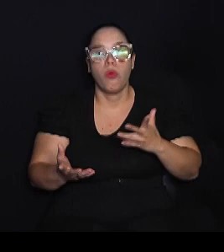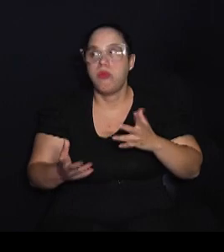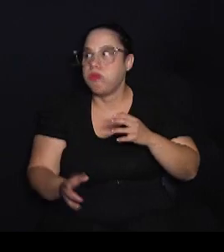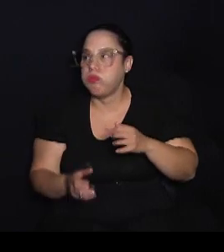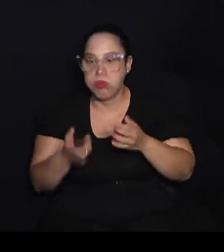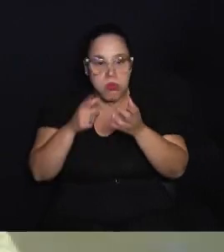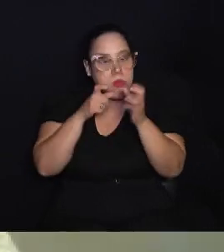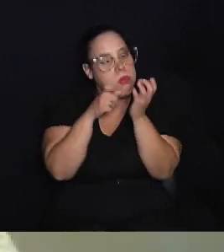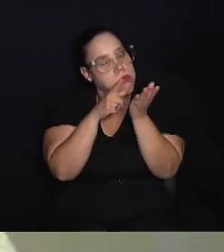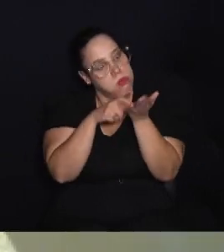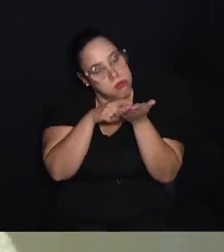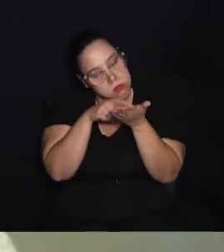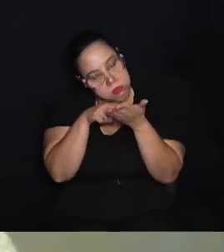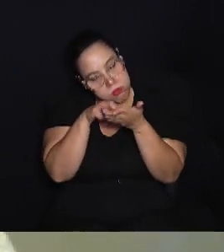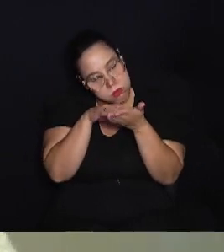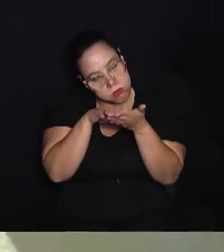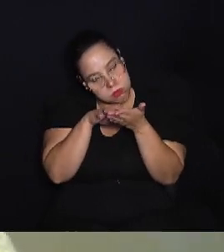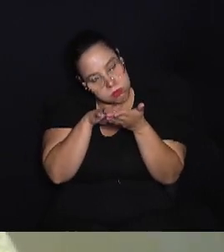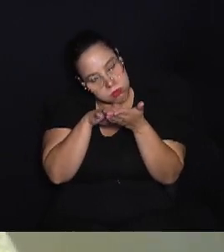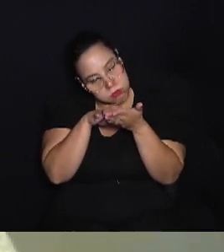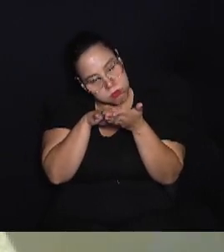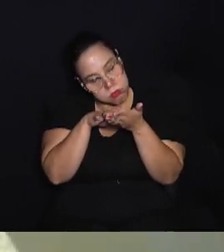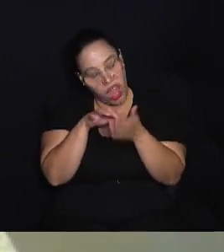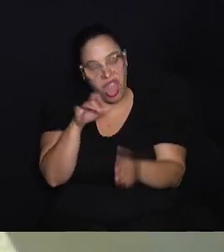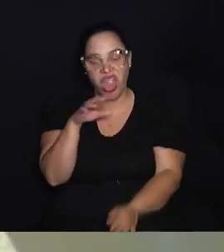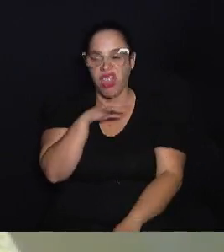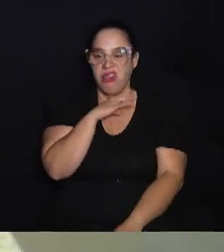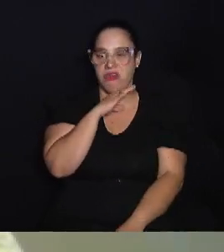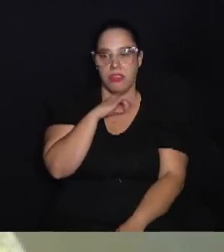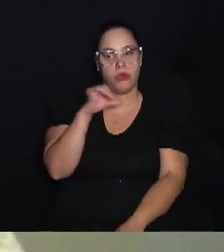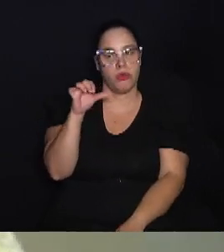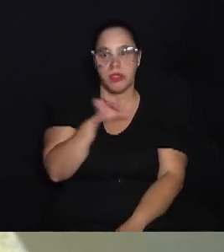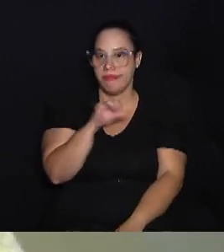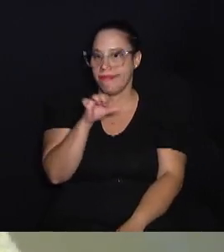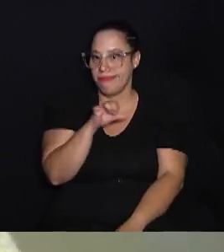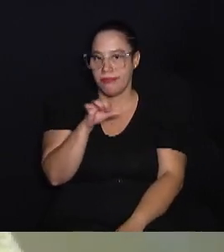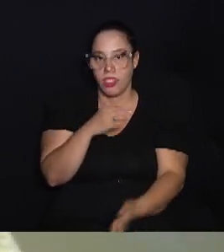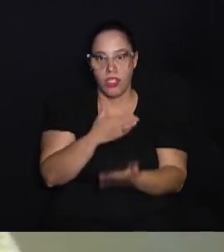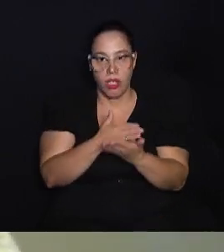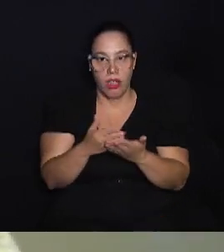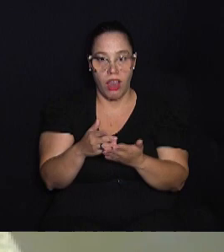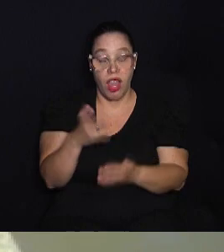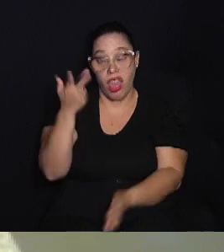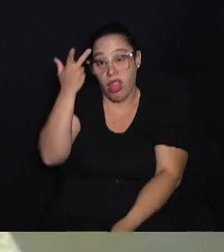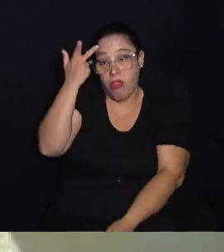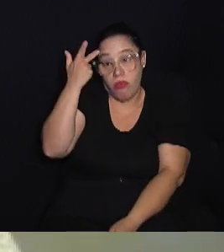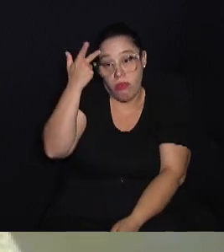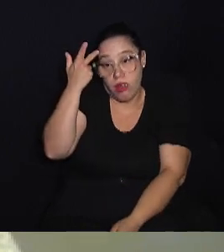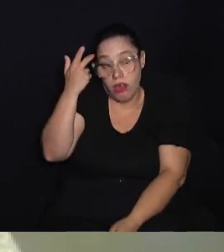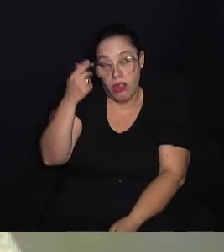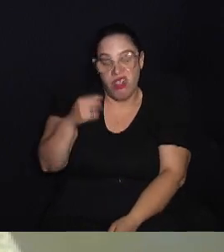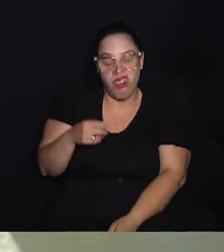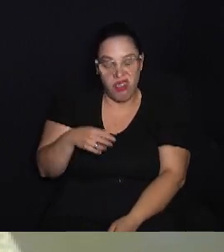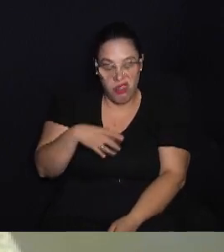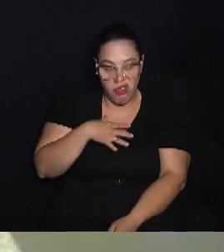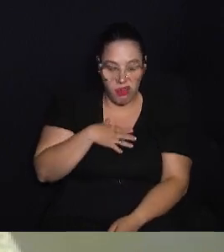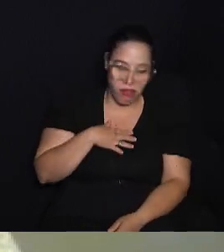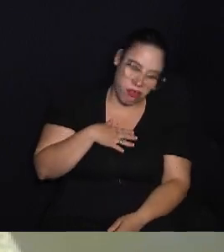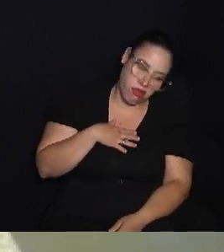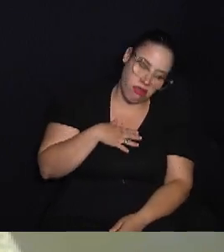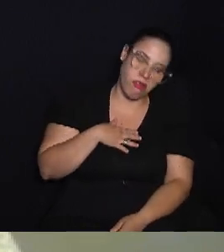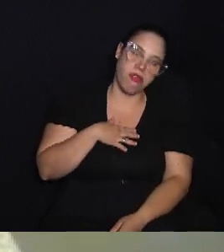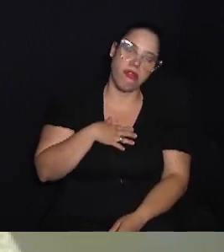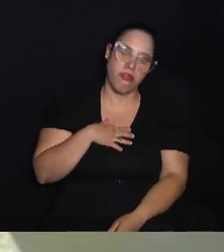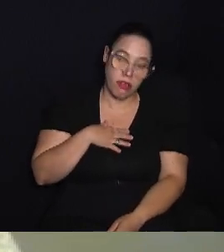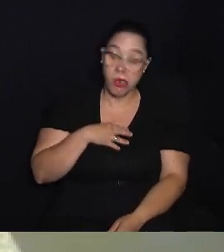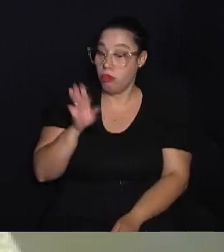com celular e com computador, que é péssimo para pegar uma qualidade de sono. A gente começa a achar que é normal roncar e não é. Então, isso